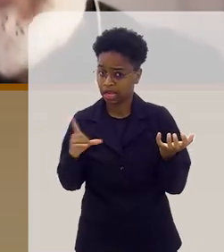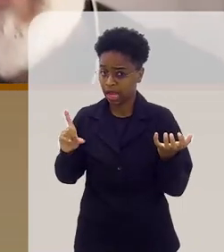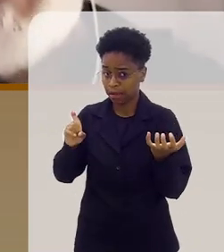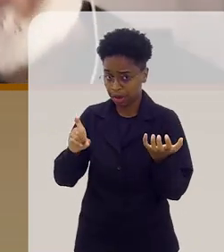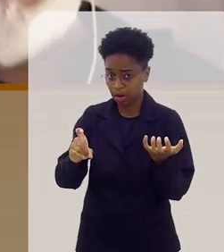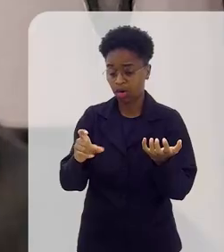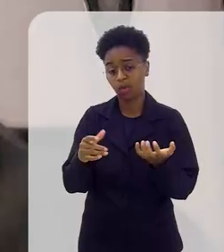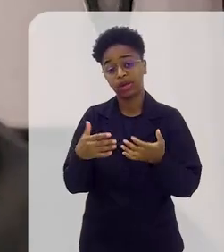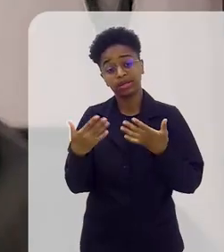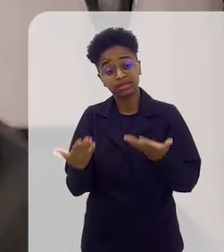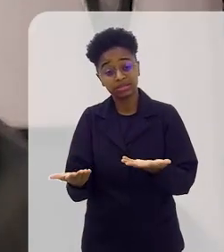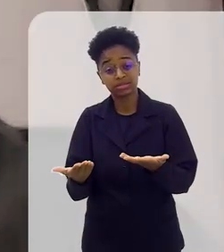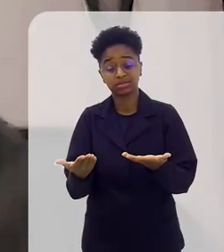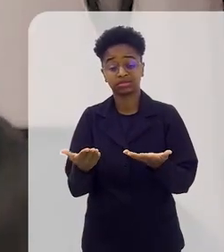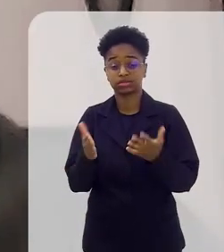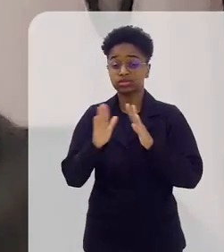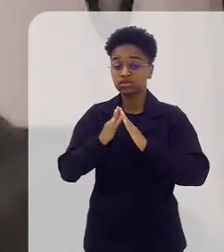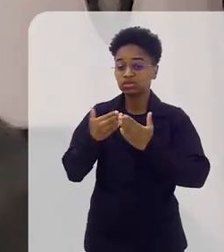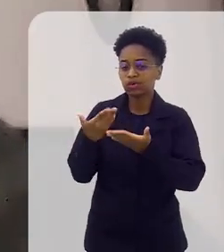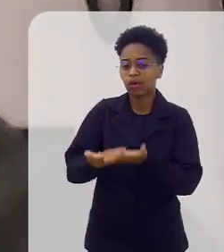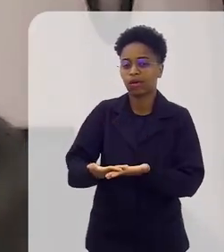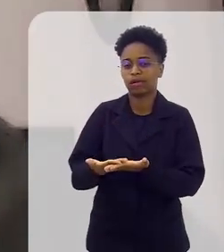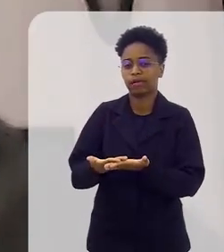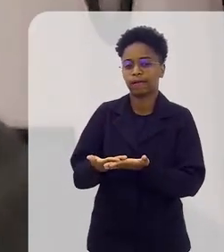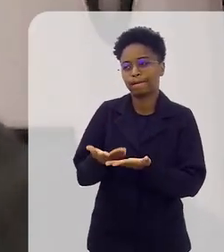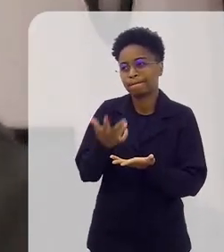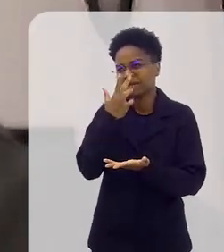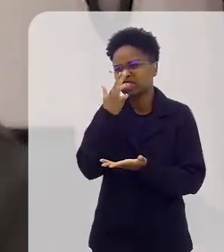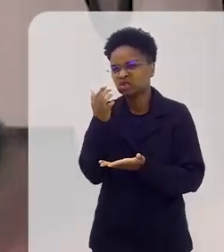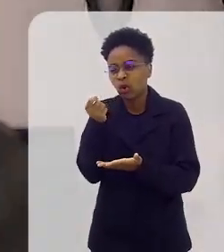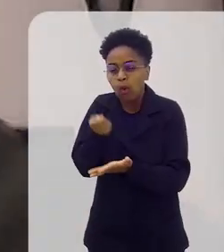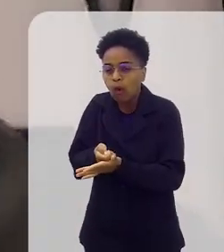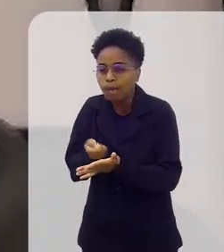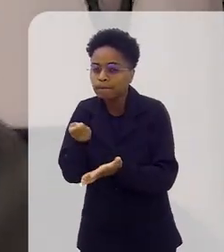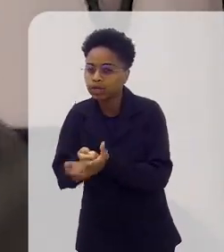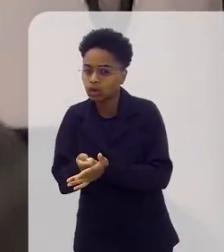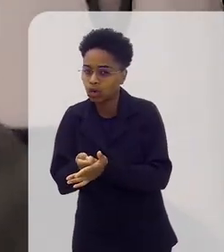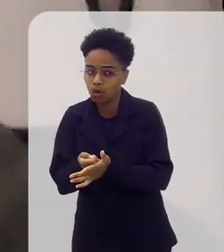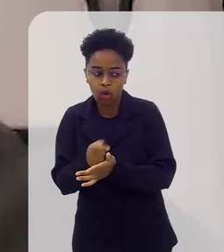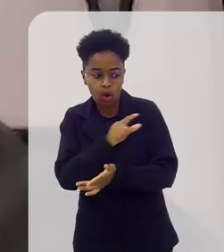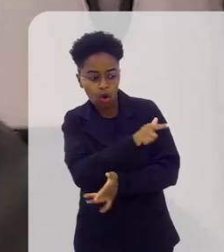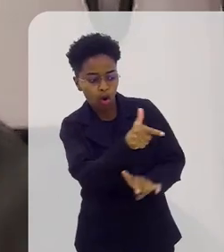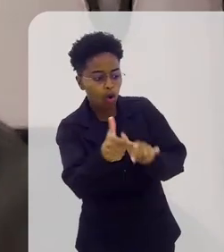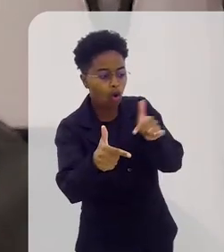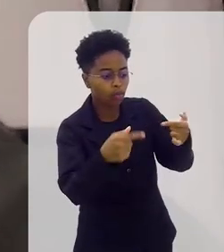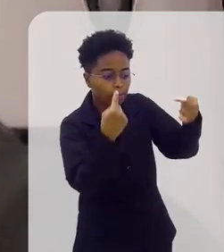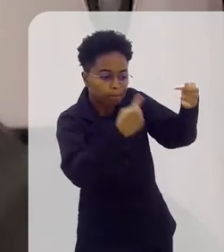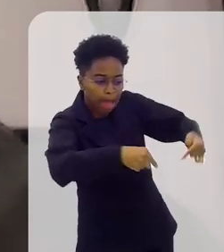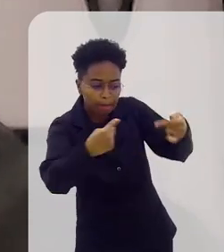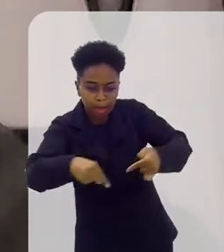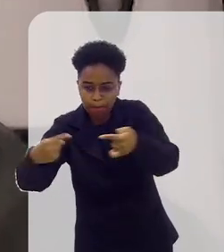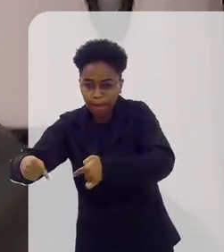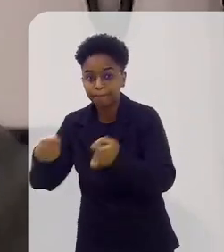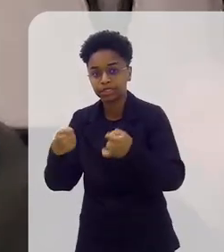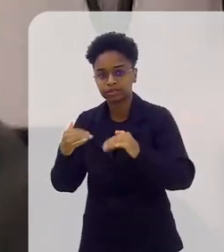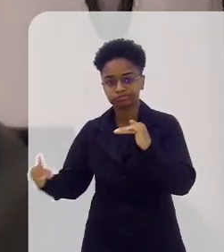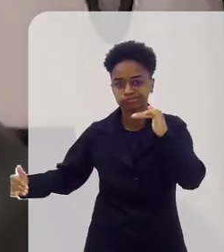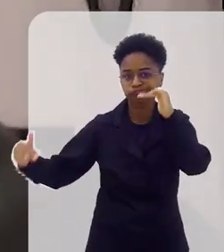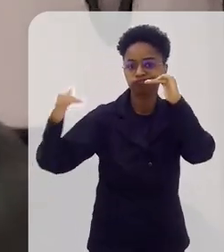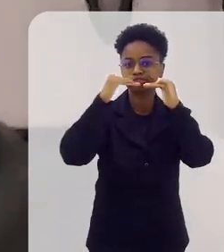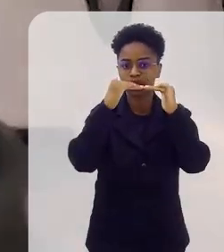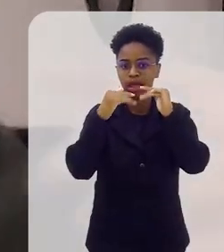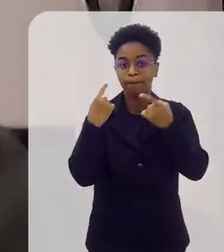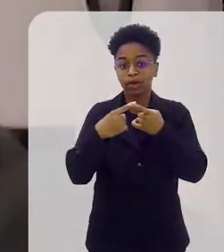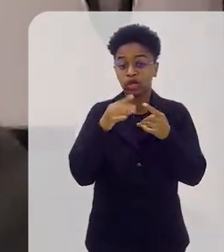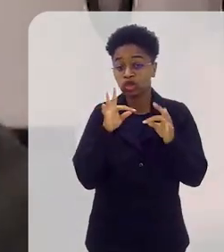buffet era a base de camarão. Então, a escola forçou, de alguma maneira, a concorrência a se nivelar,